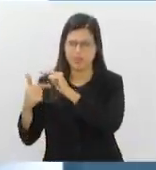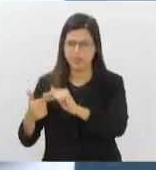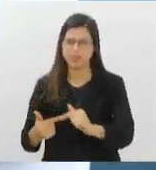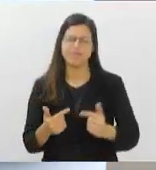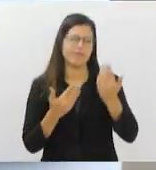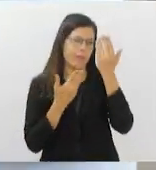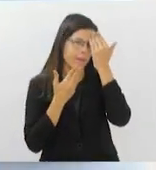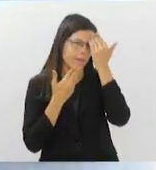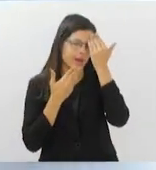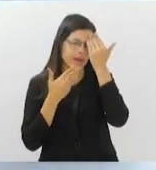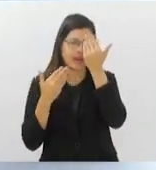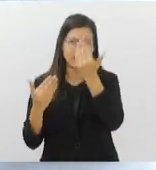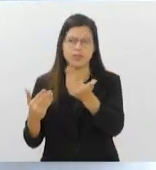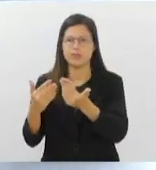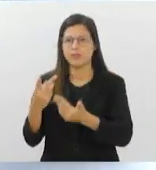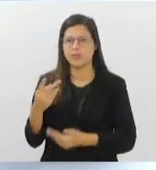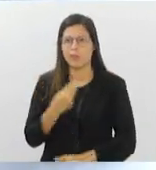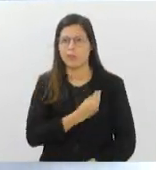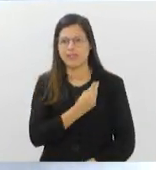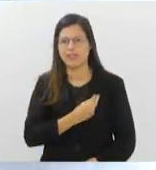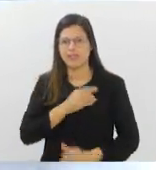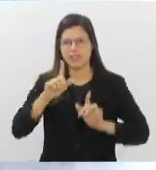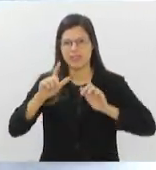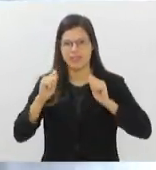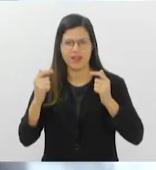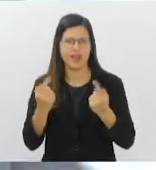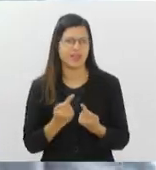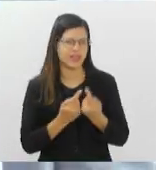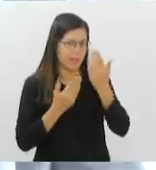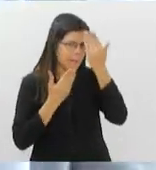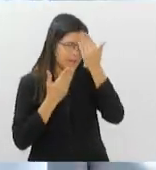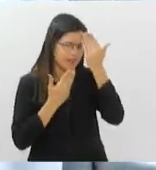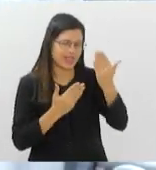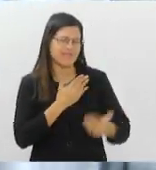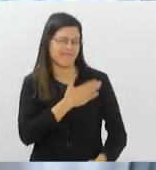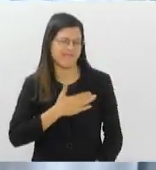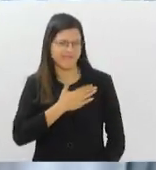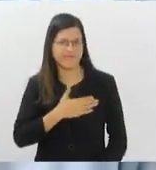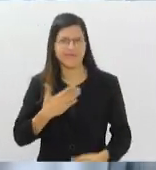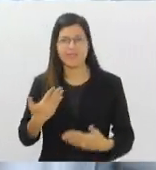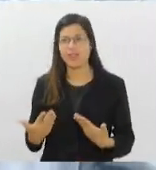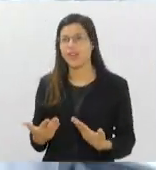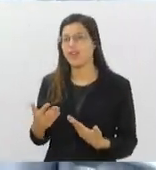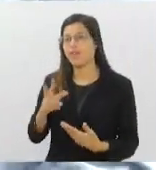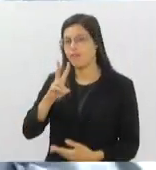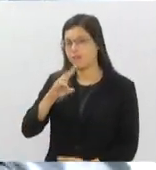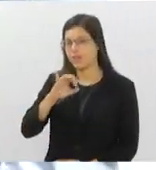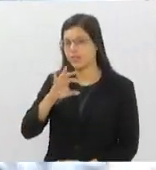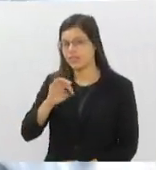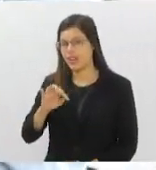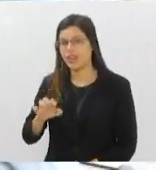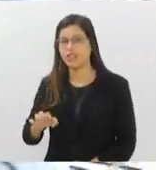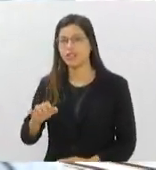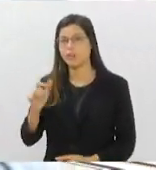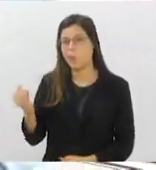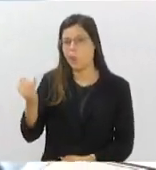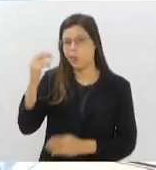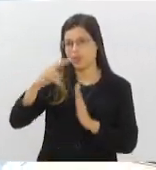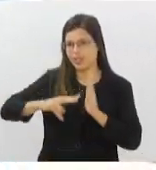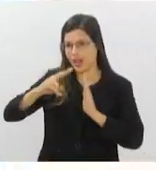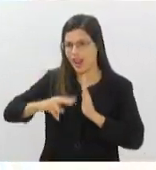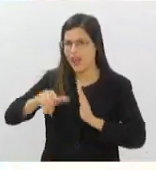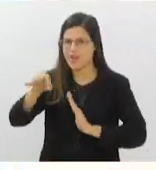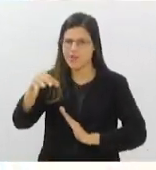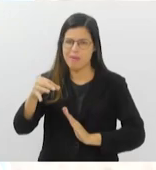presença na TV Alerj. Obrigada, foi um prazer. Tá certo, da mesma forma, Vicente, é importante ler, e ler no papel,